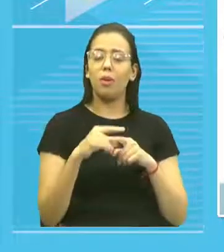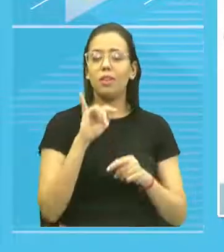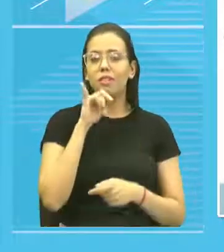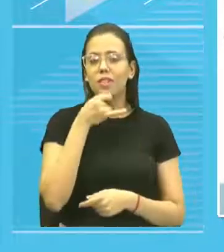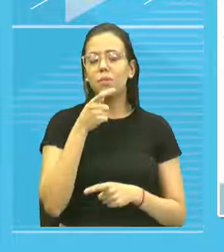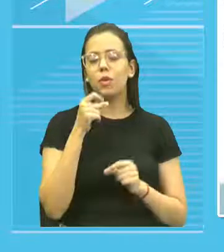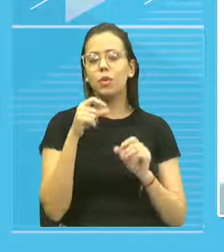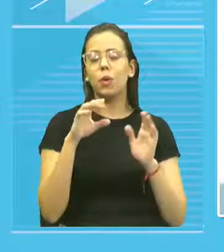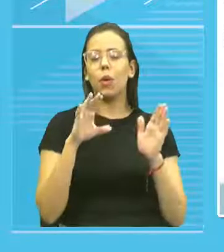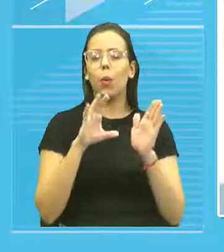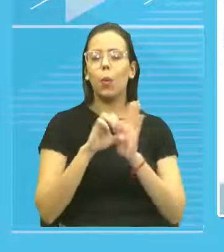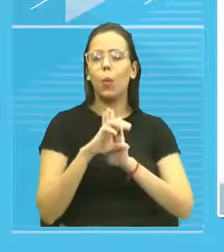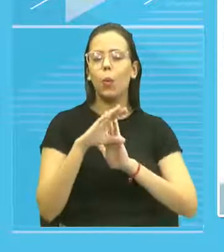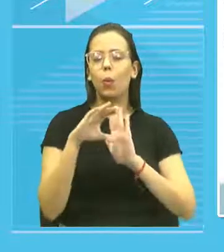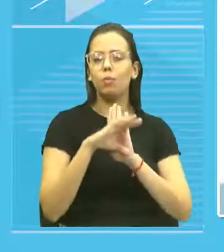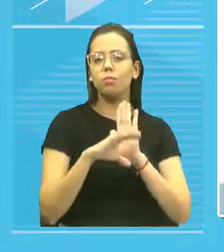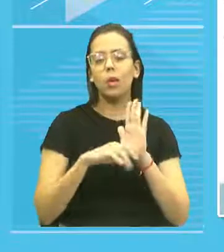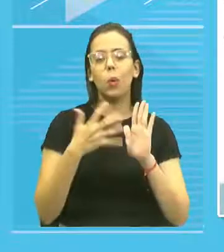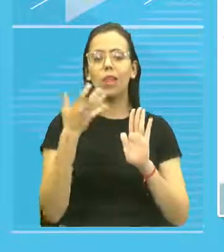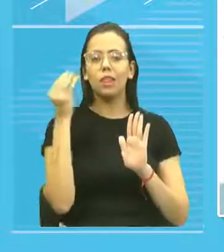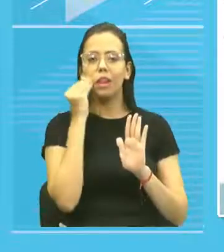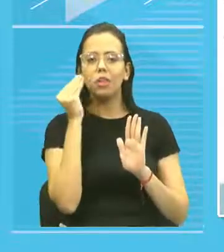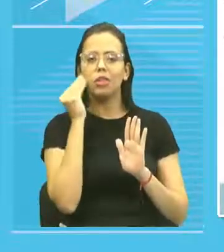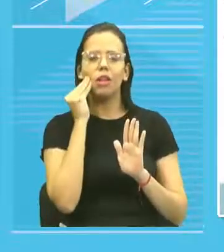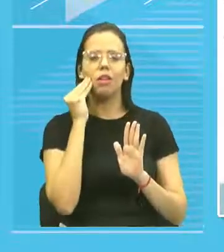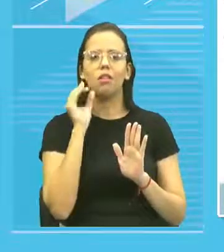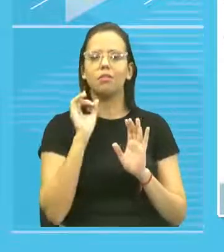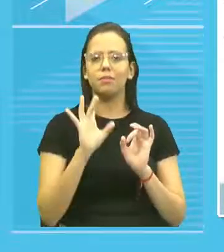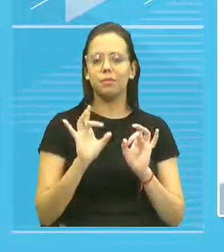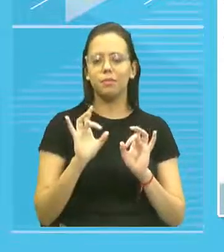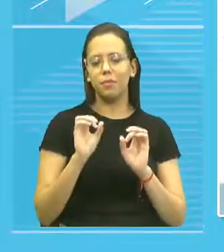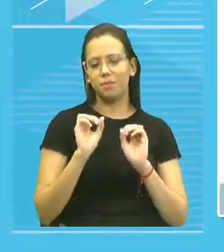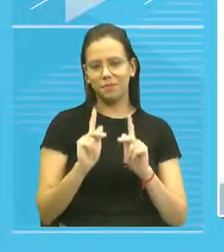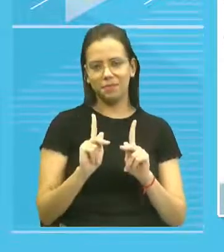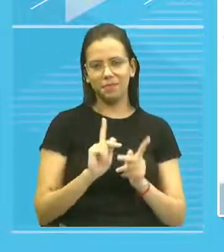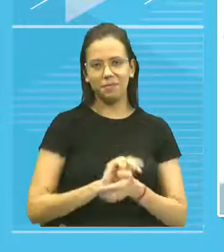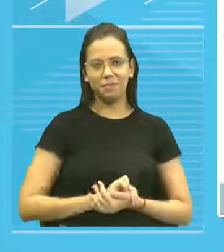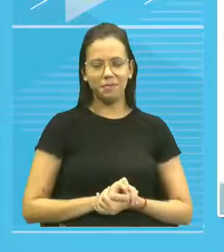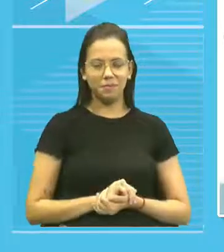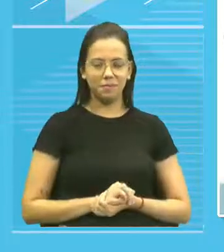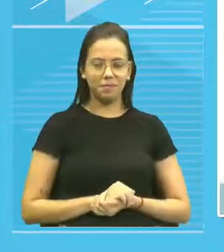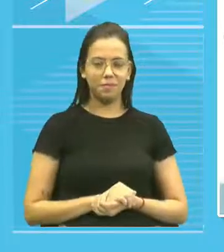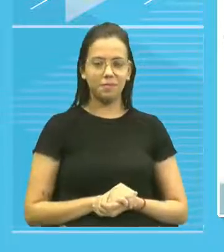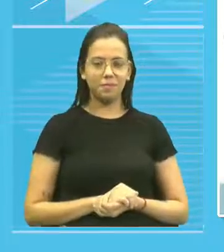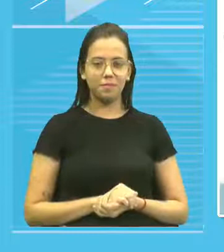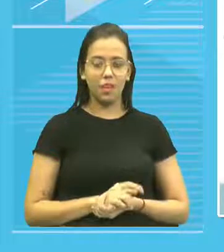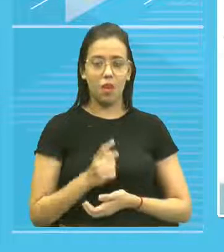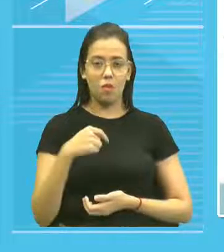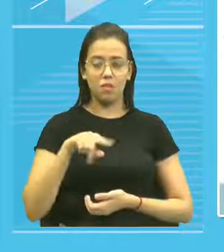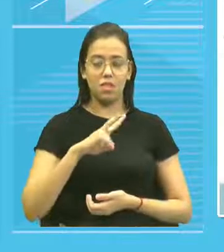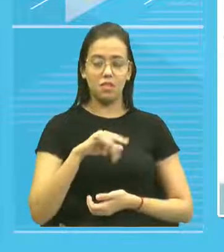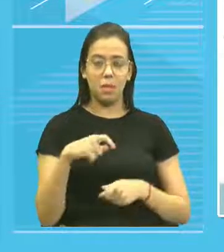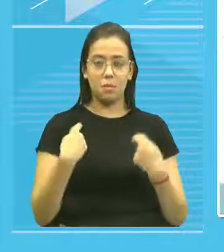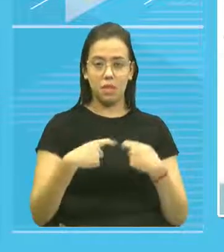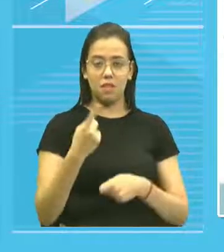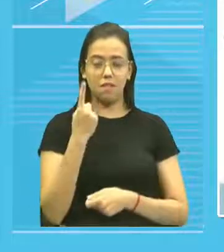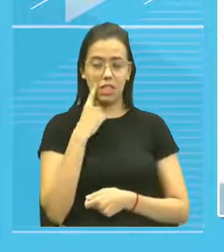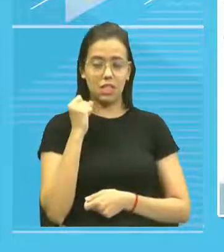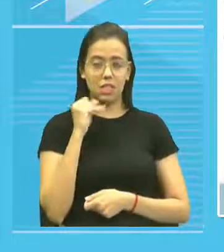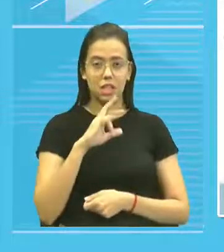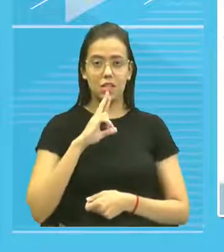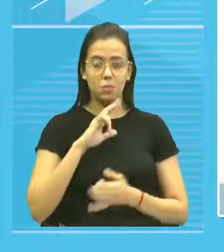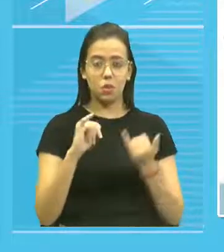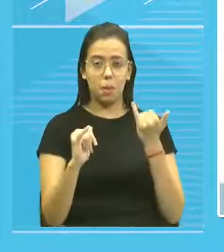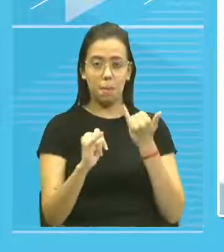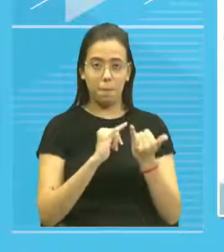o form só trabalha com eu quis fazer um teste beleza e você vai ter que ver se sua resposta estiver